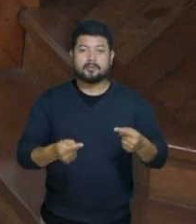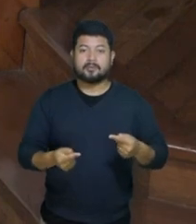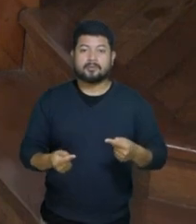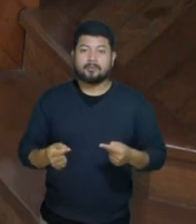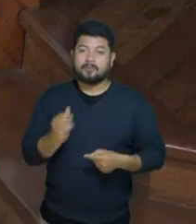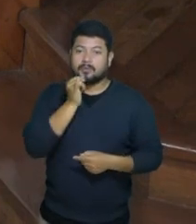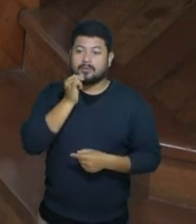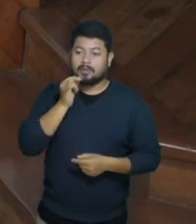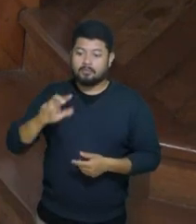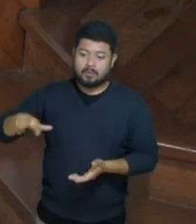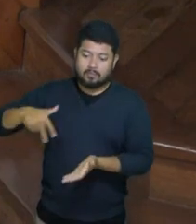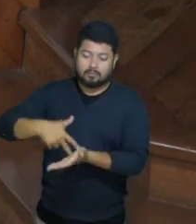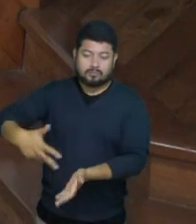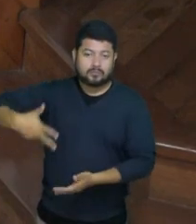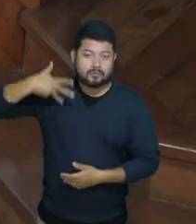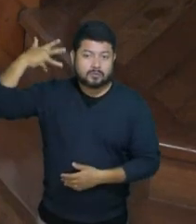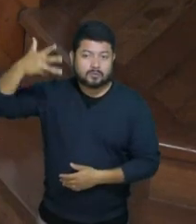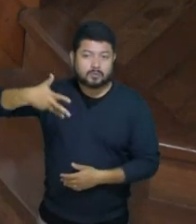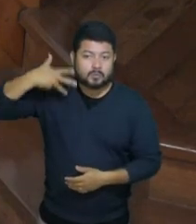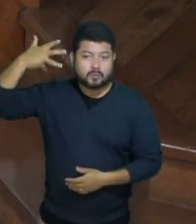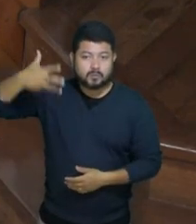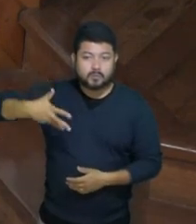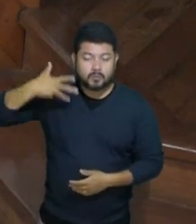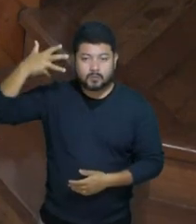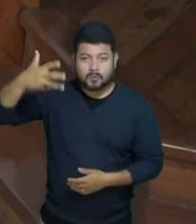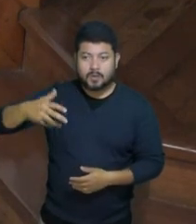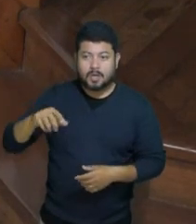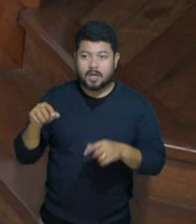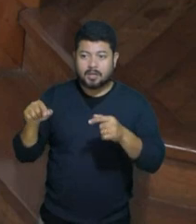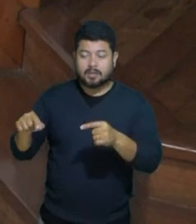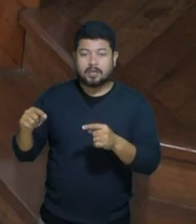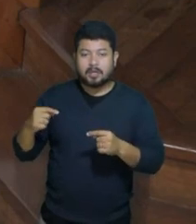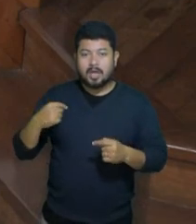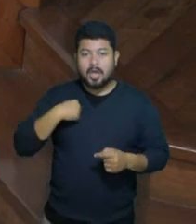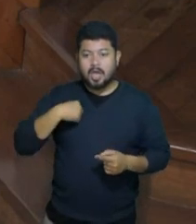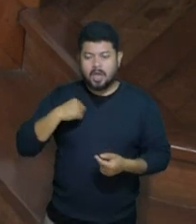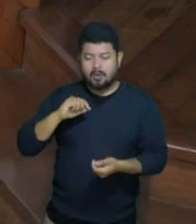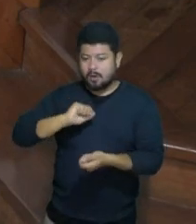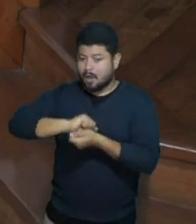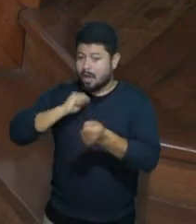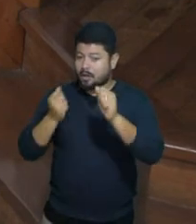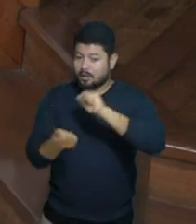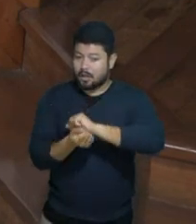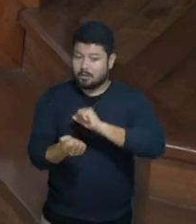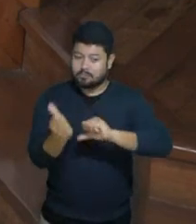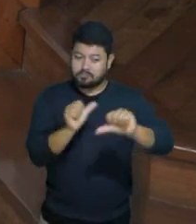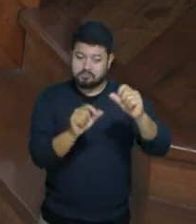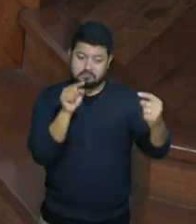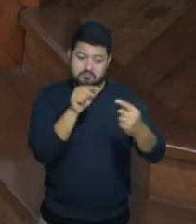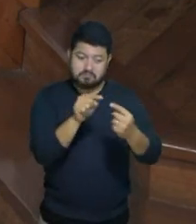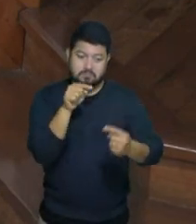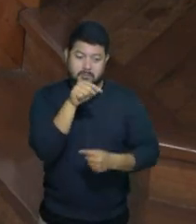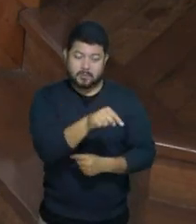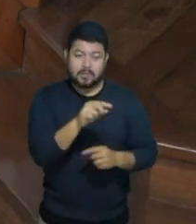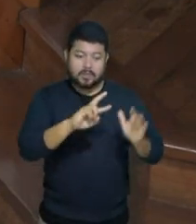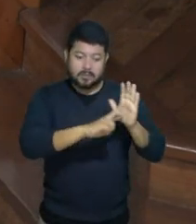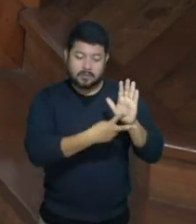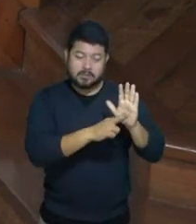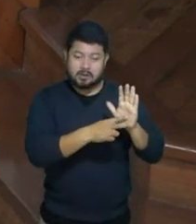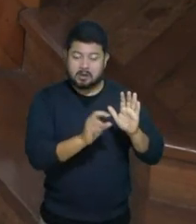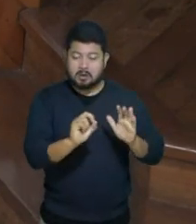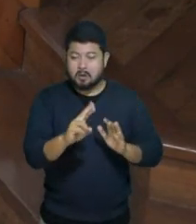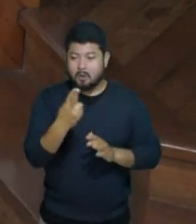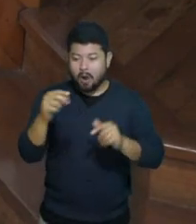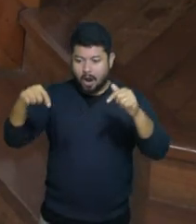por exemplo, quando eu dou a palestra, eu tento fazer um ajuste do que qual impacto naquilo que eu estou dando a palestra. Se eu tivesse dando uma palestra no sindicato